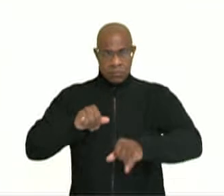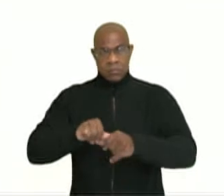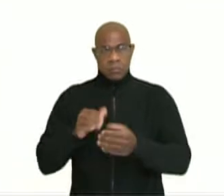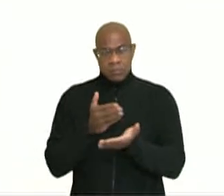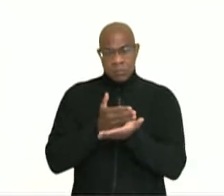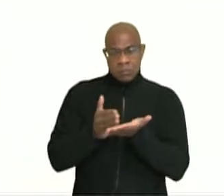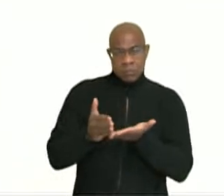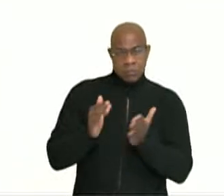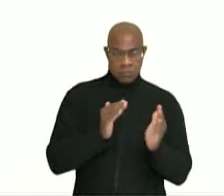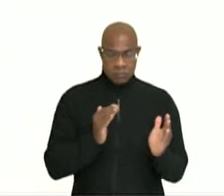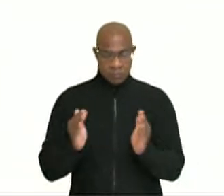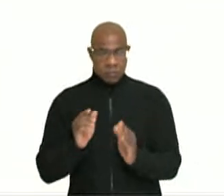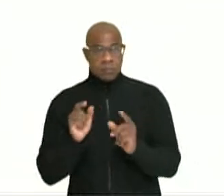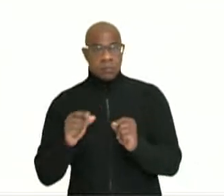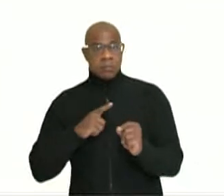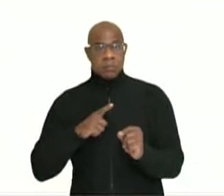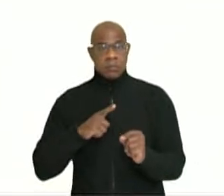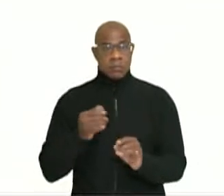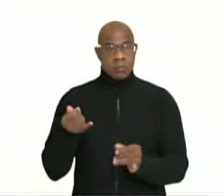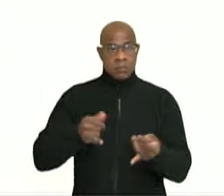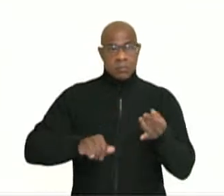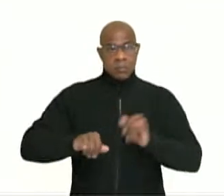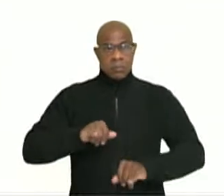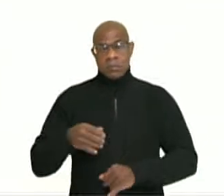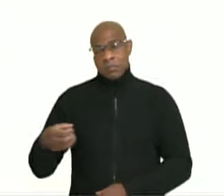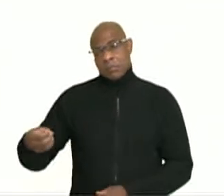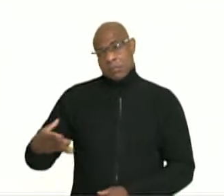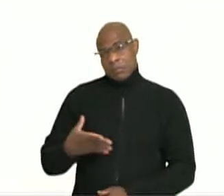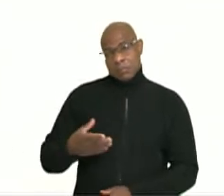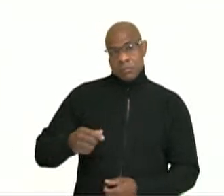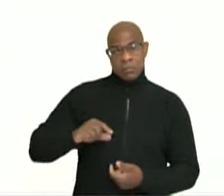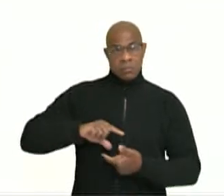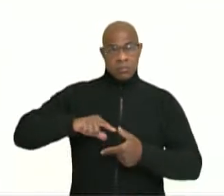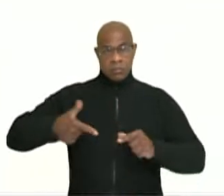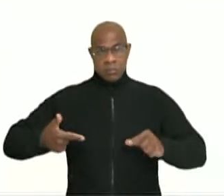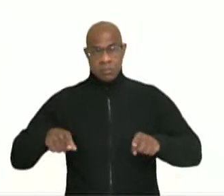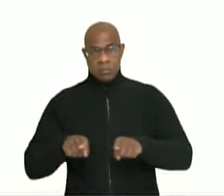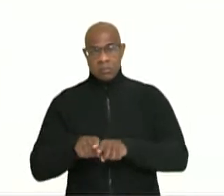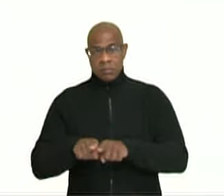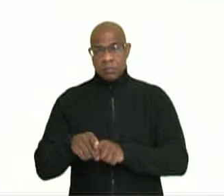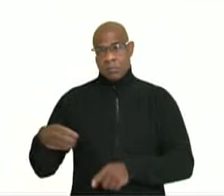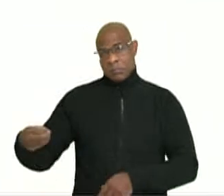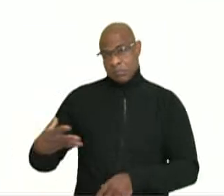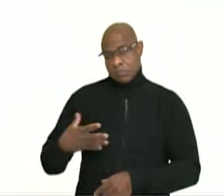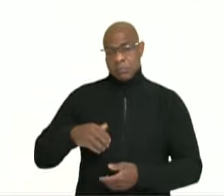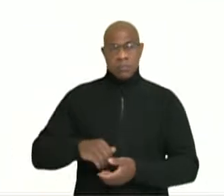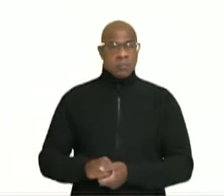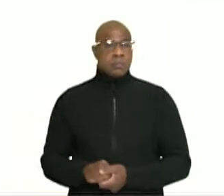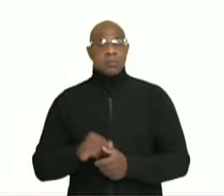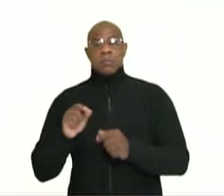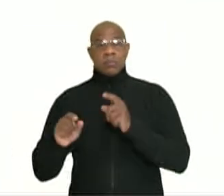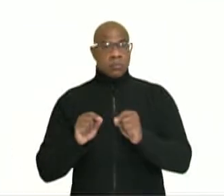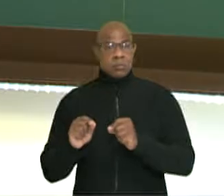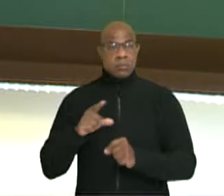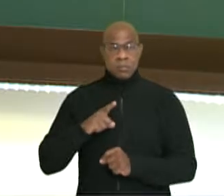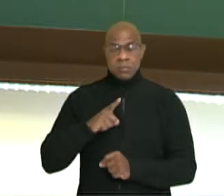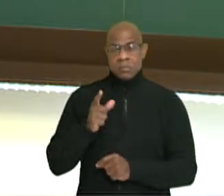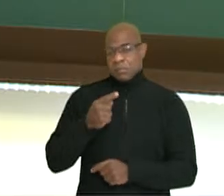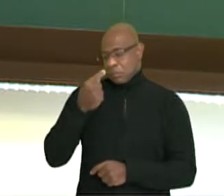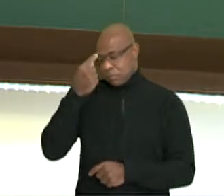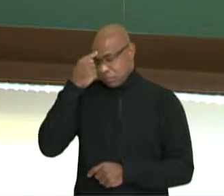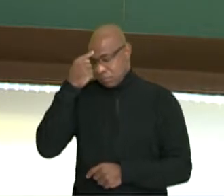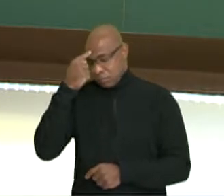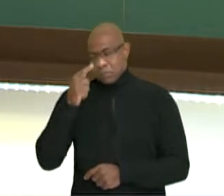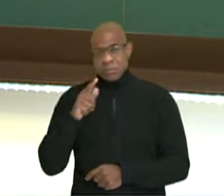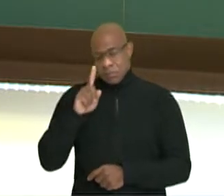desse momento a gente tem a chamada química moderna, e o Lavoisier, então, como pai da química moderna. Foi ele que eliminou a ideia